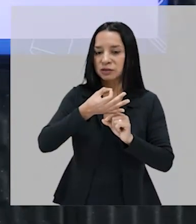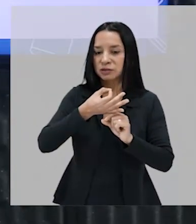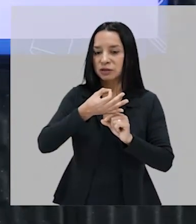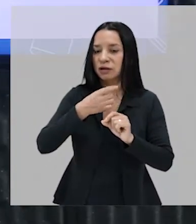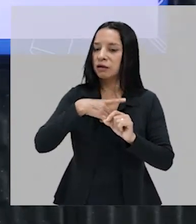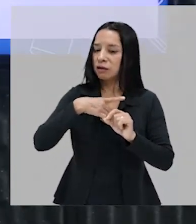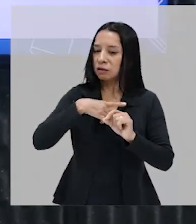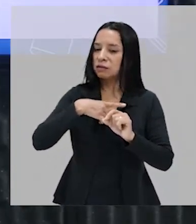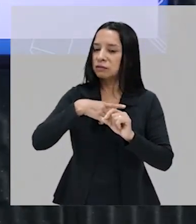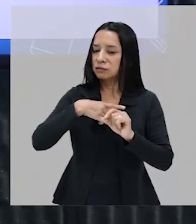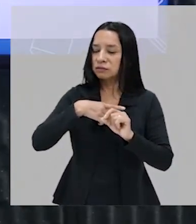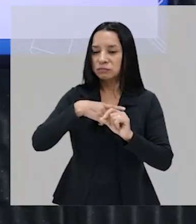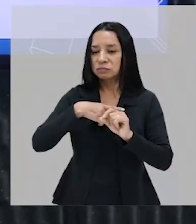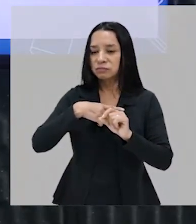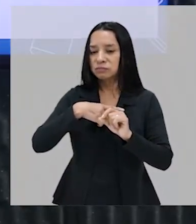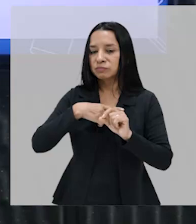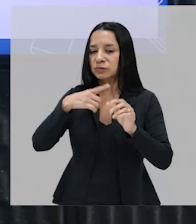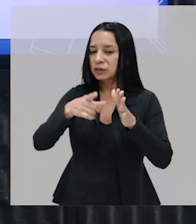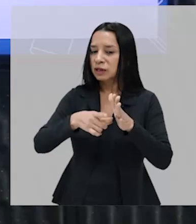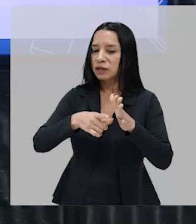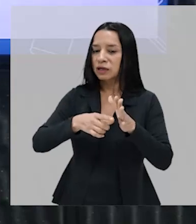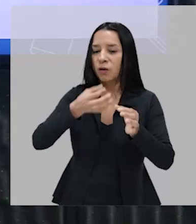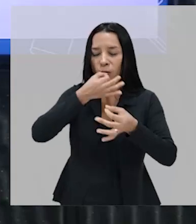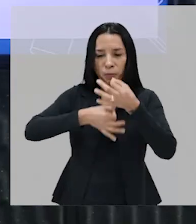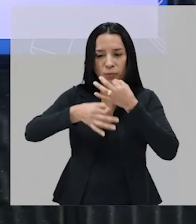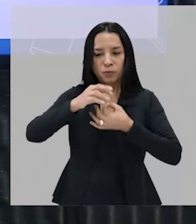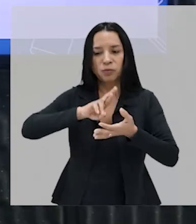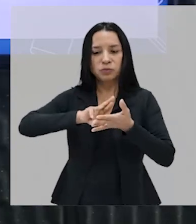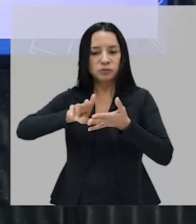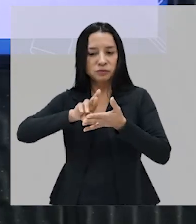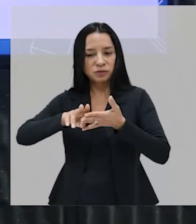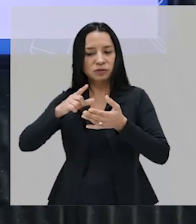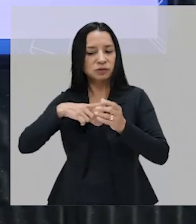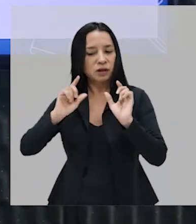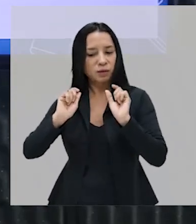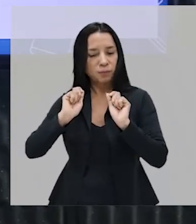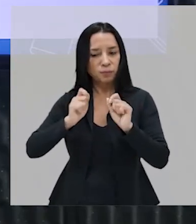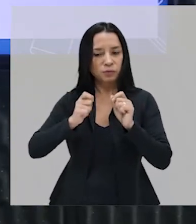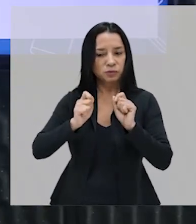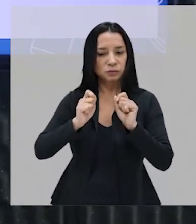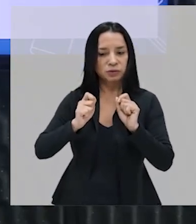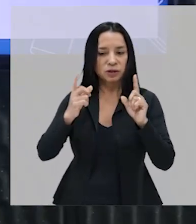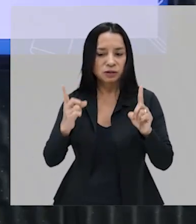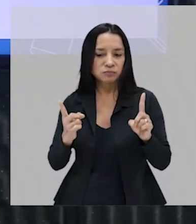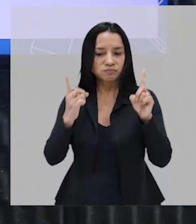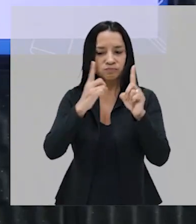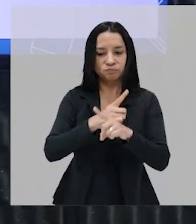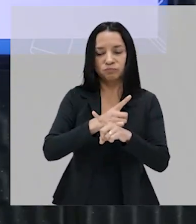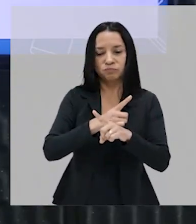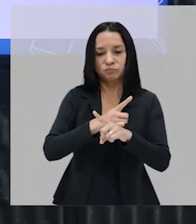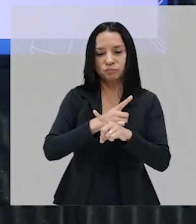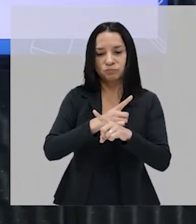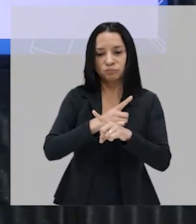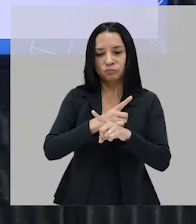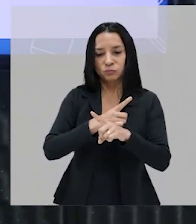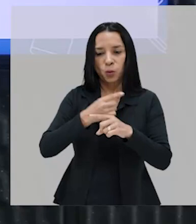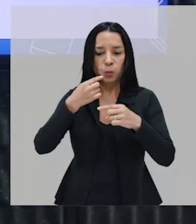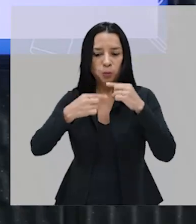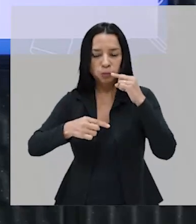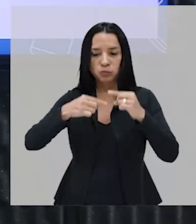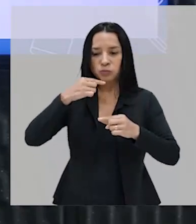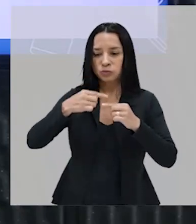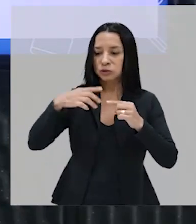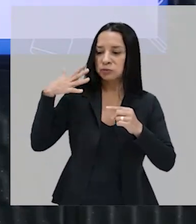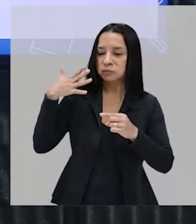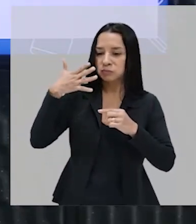contraposição. A reflexão ela traz dentro dela a possibilidade de você ter a contramão, ter o contradiscurso, ter